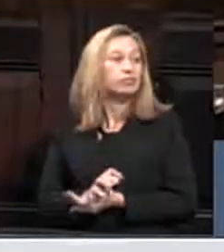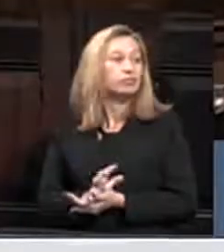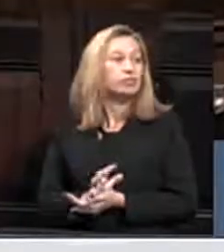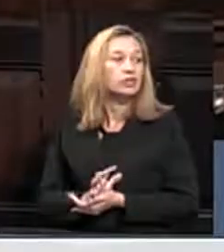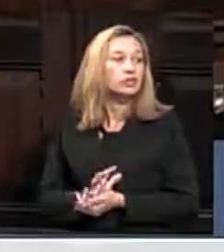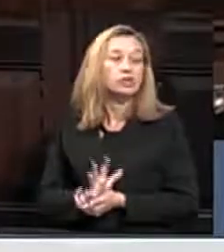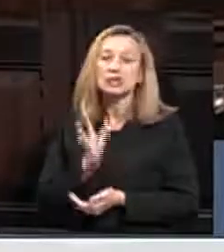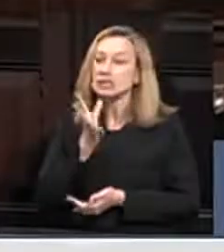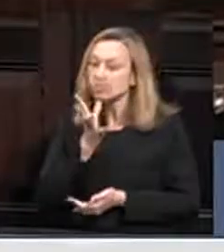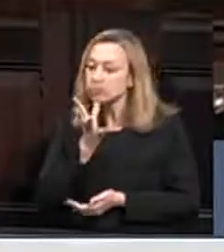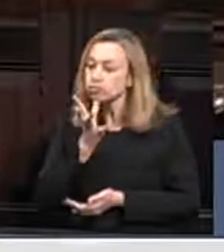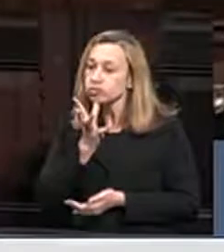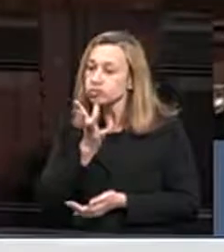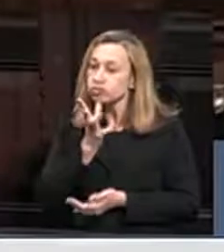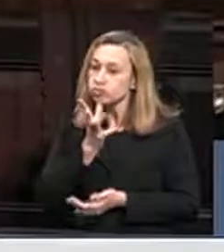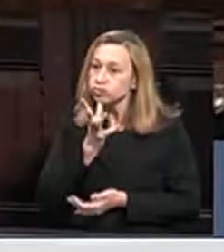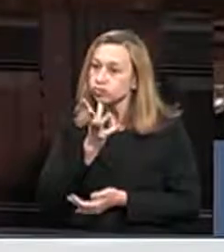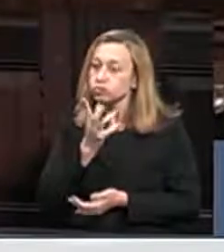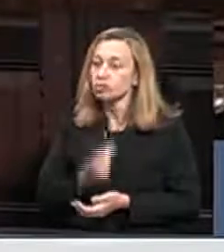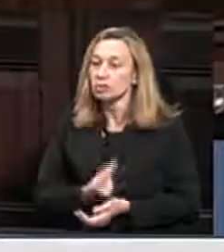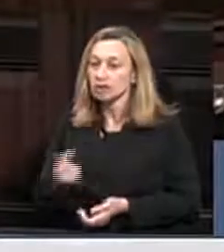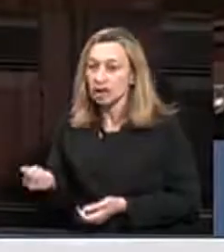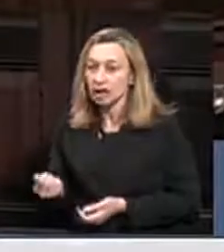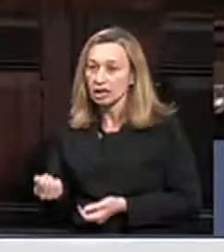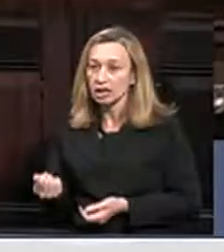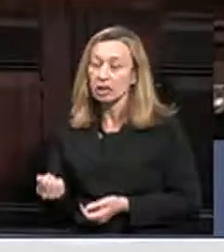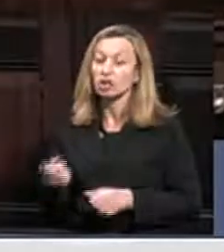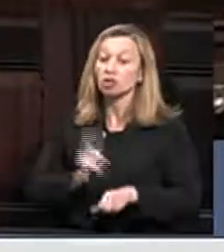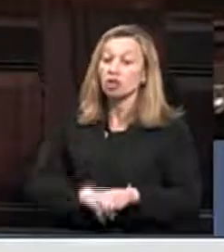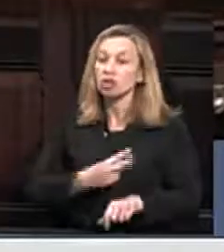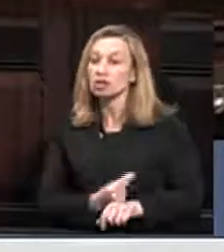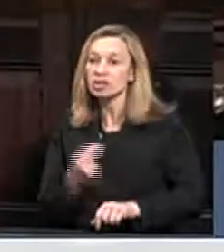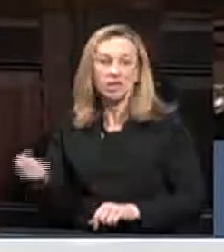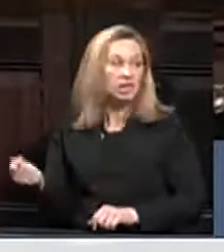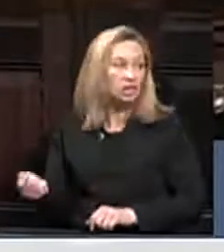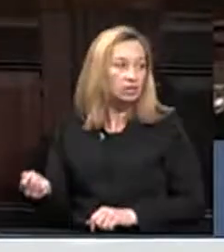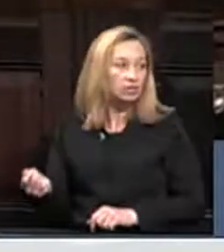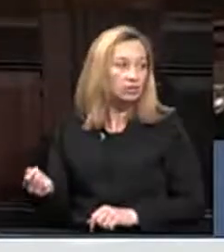Demorou a sair, e quando saiu,